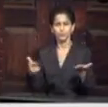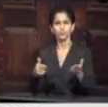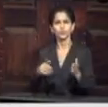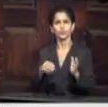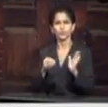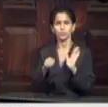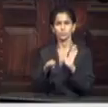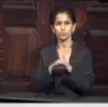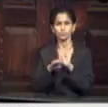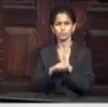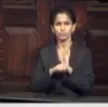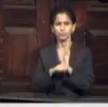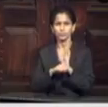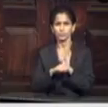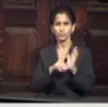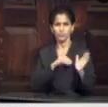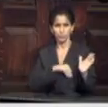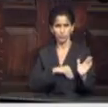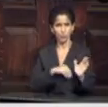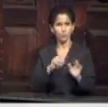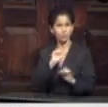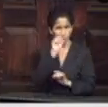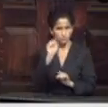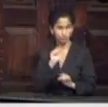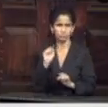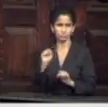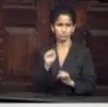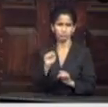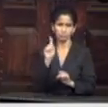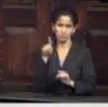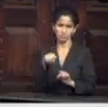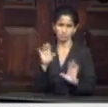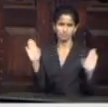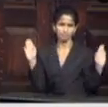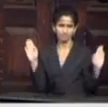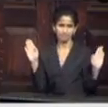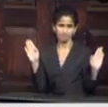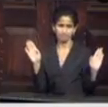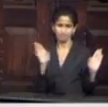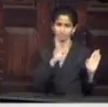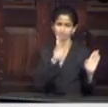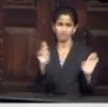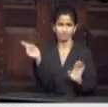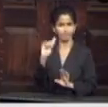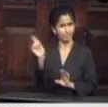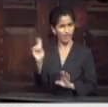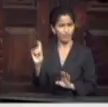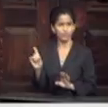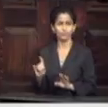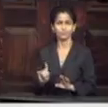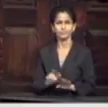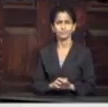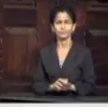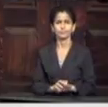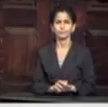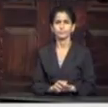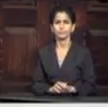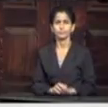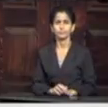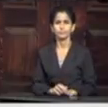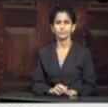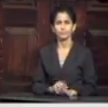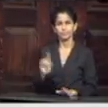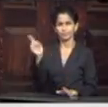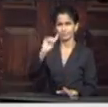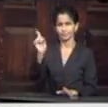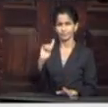piso? Foi por causa do piso? Respondam. Não foi.